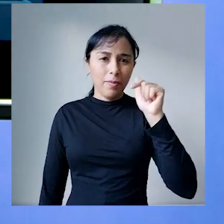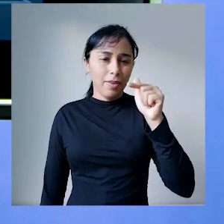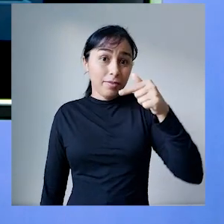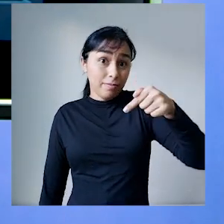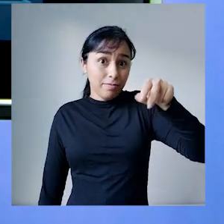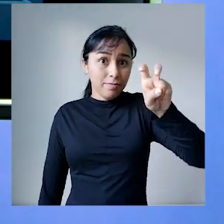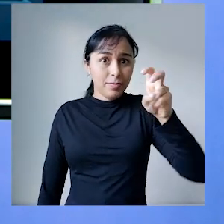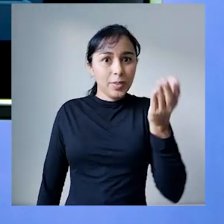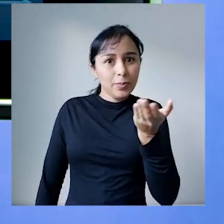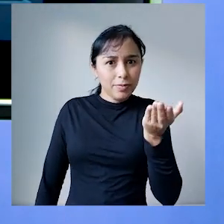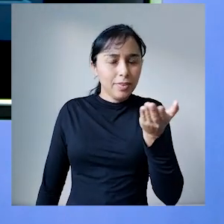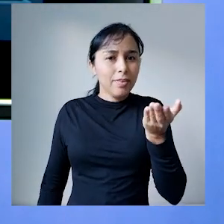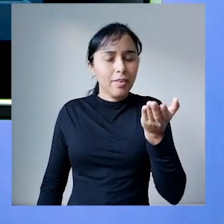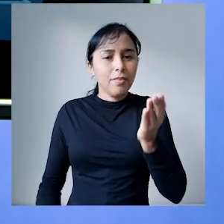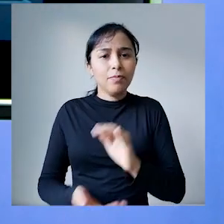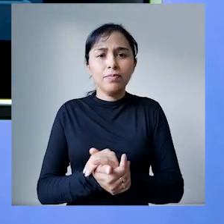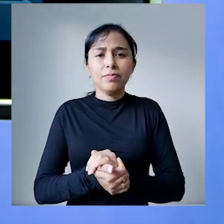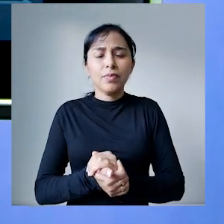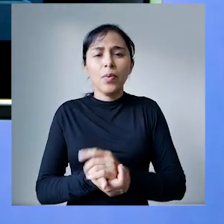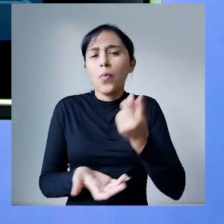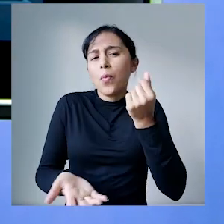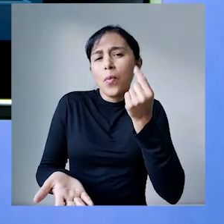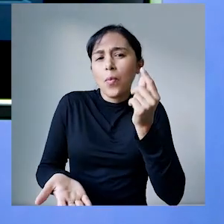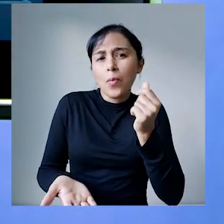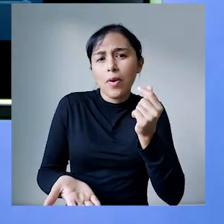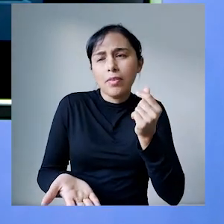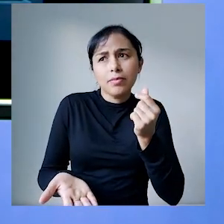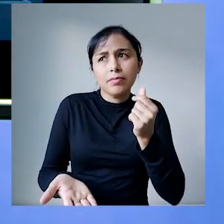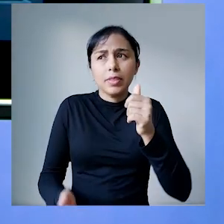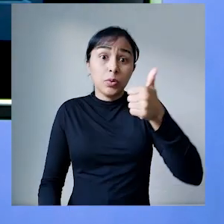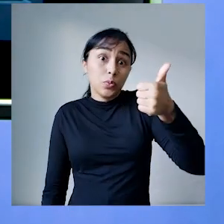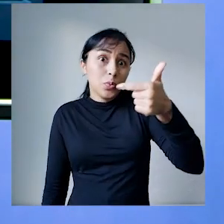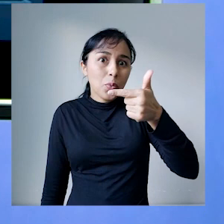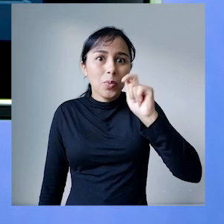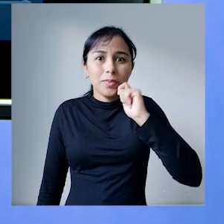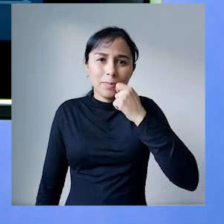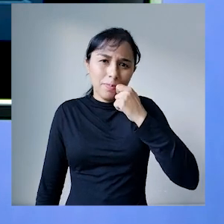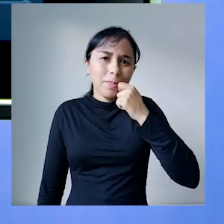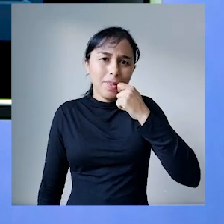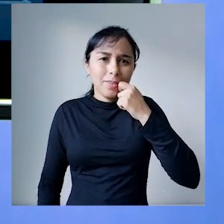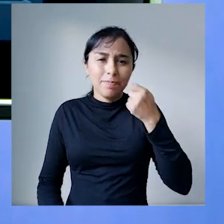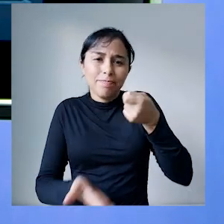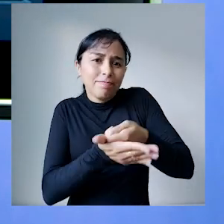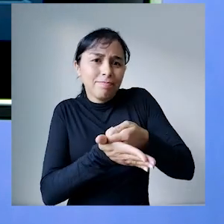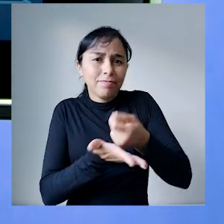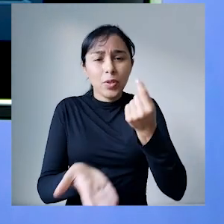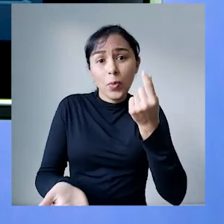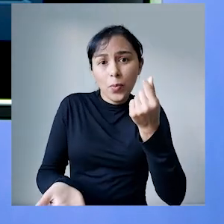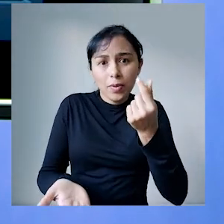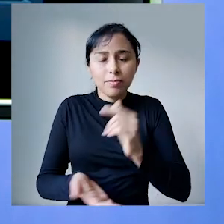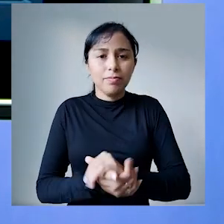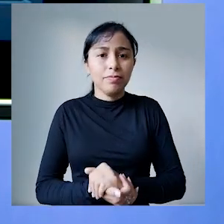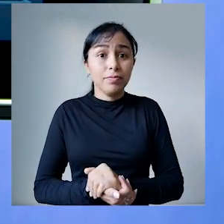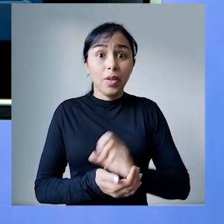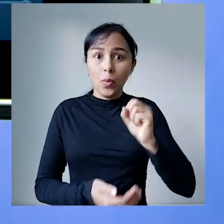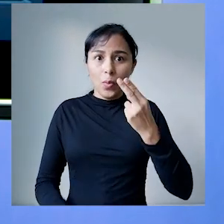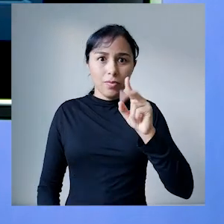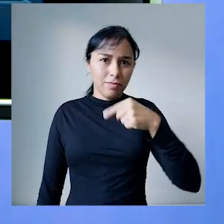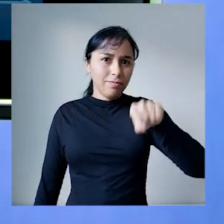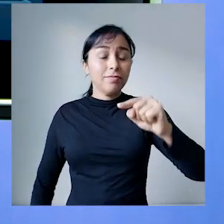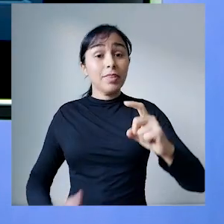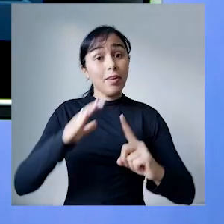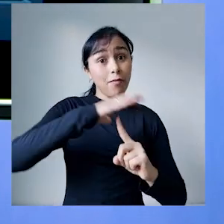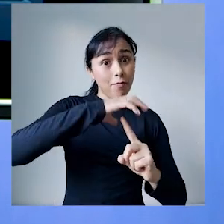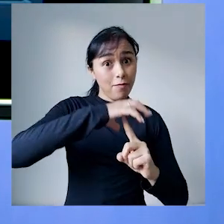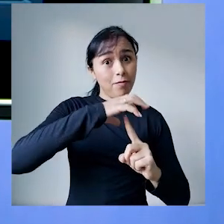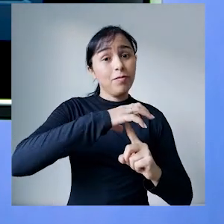custa 75 centavos, quanto será que custa 12 pães ou 13 pães? Ou quando você vai à feira e vê, nossa, um quilo